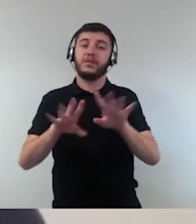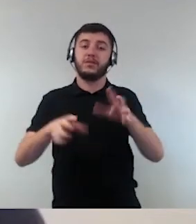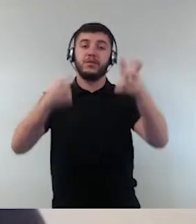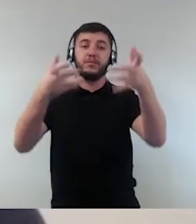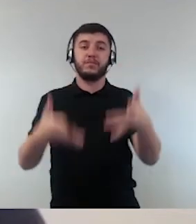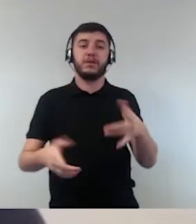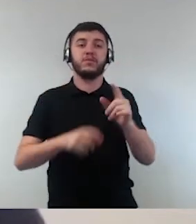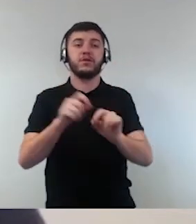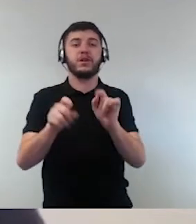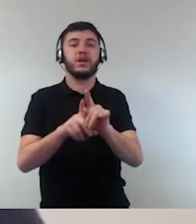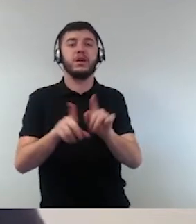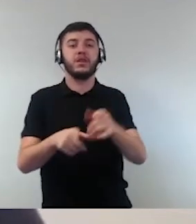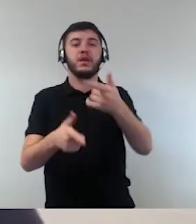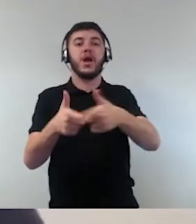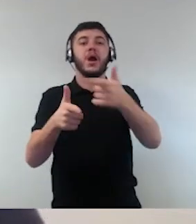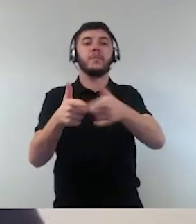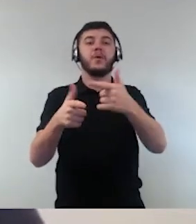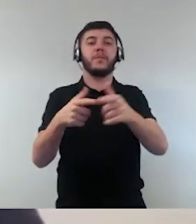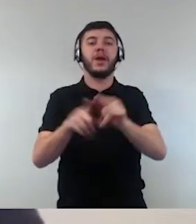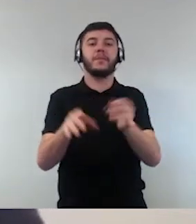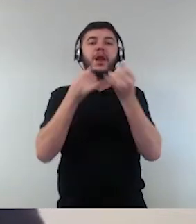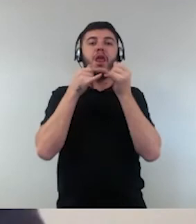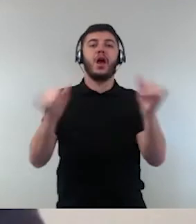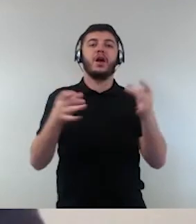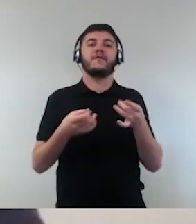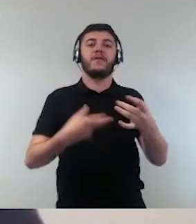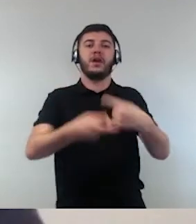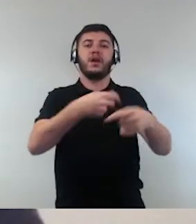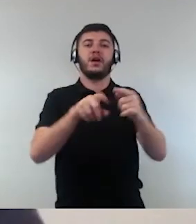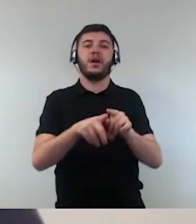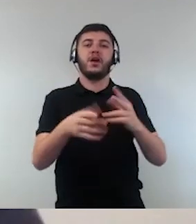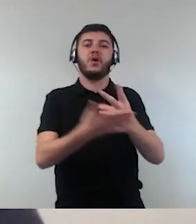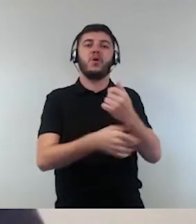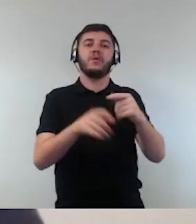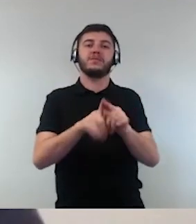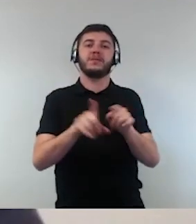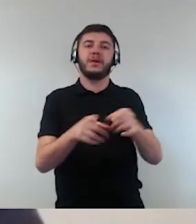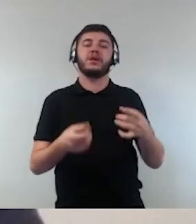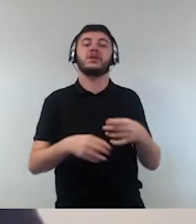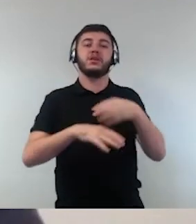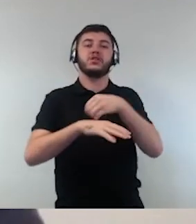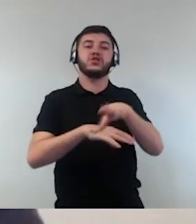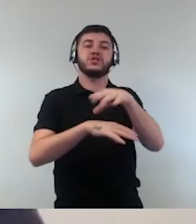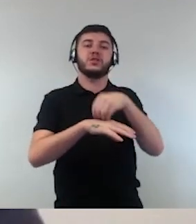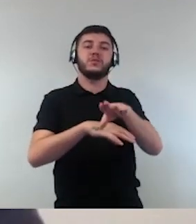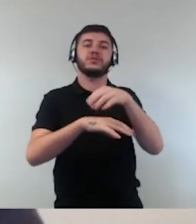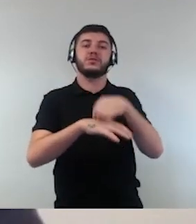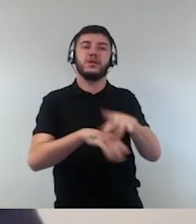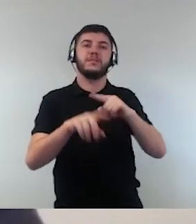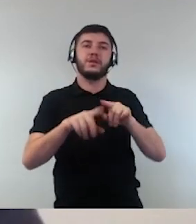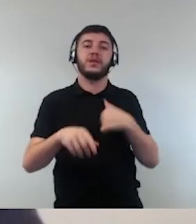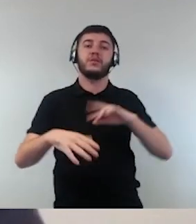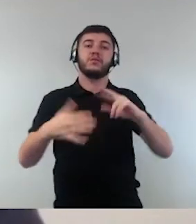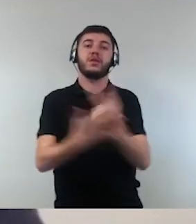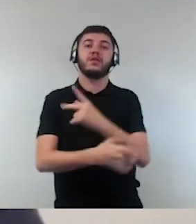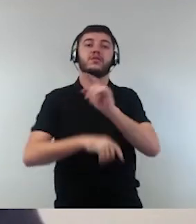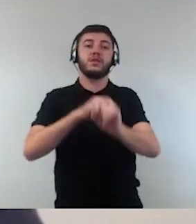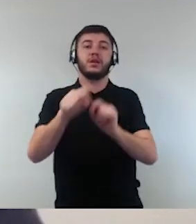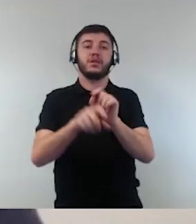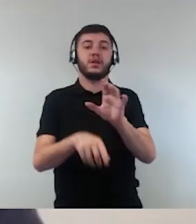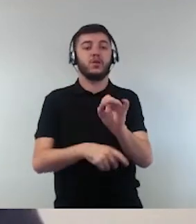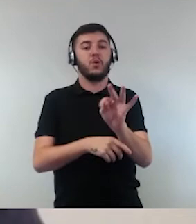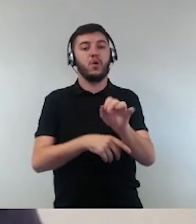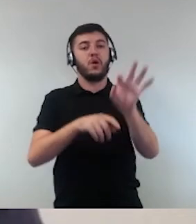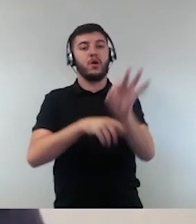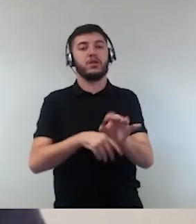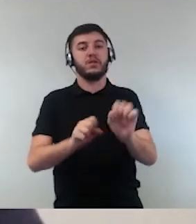essa crise ela é democrática, no sentido de afetar a todos, então, logicamente, essa cota de esforço teria que ser